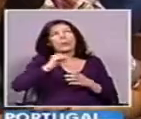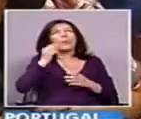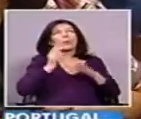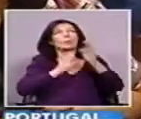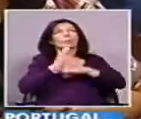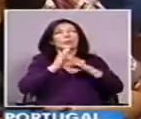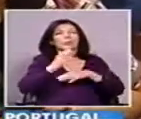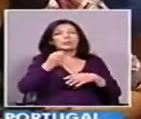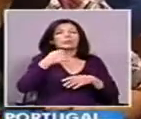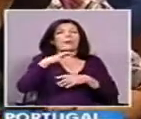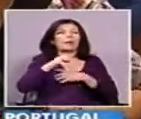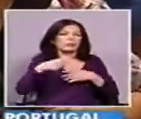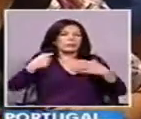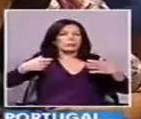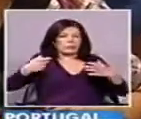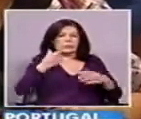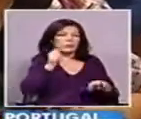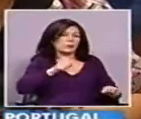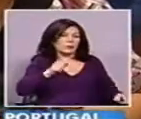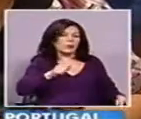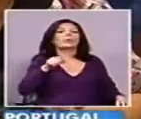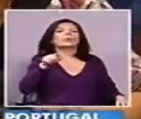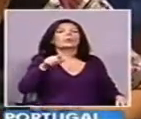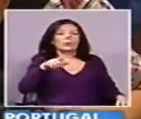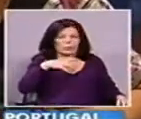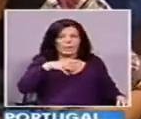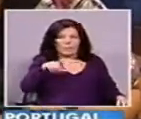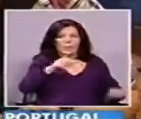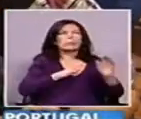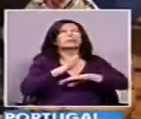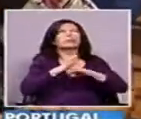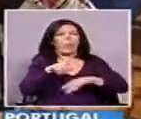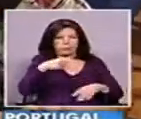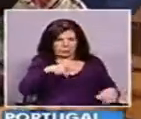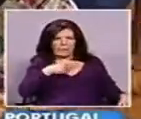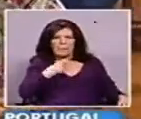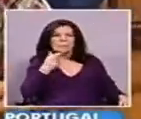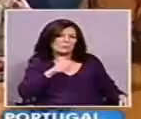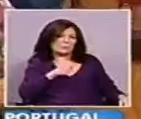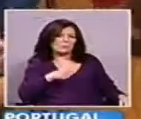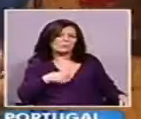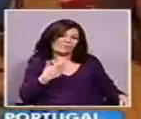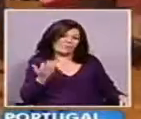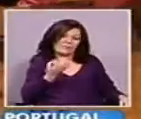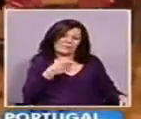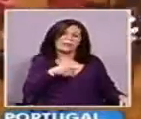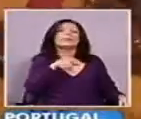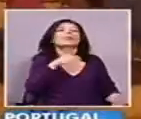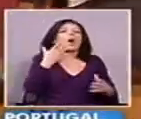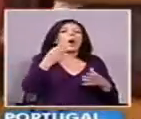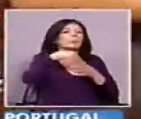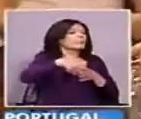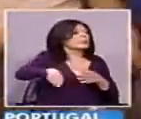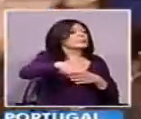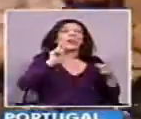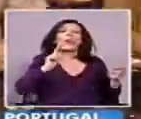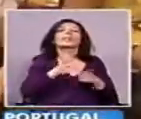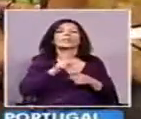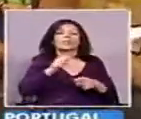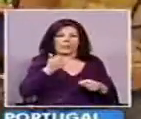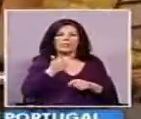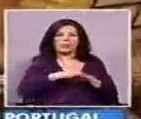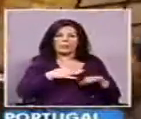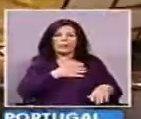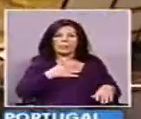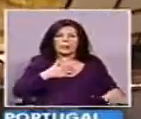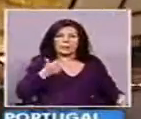espaço? Sim. E gostarias de fazer uma viagem ao espaço? Sim. Exatamente que sim. E fazer parte desta orquestra também faz bem?